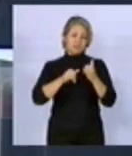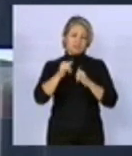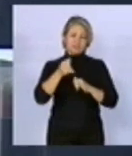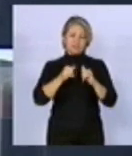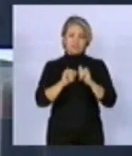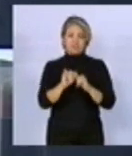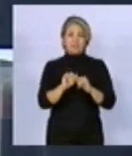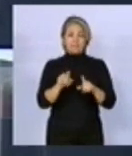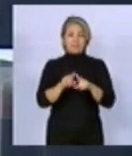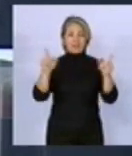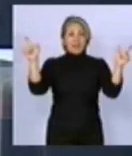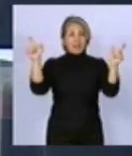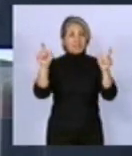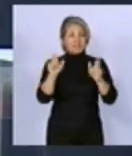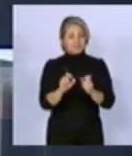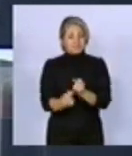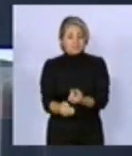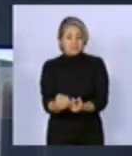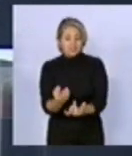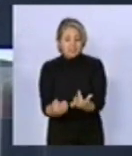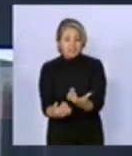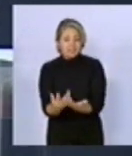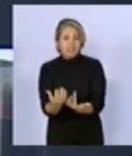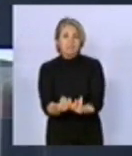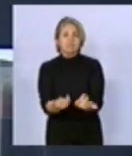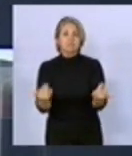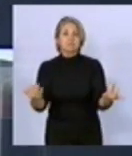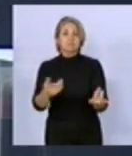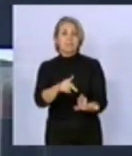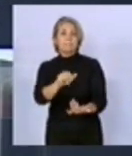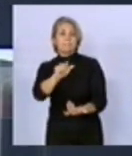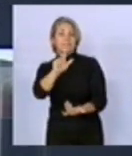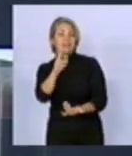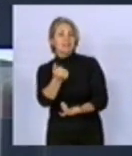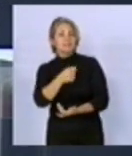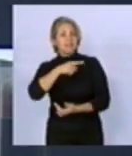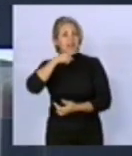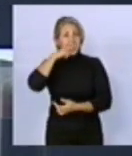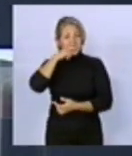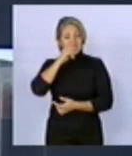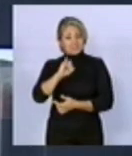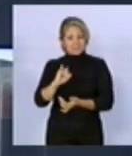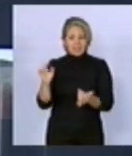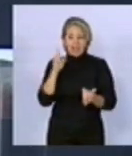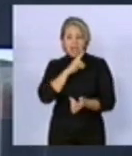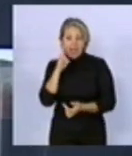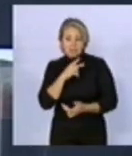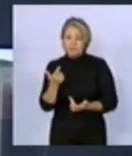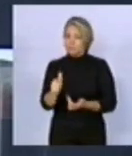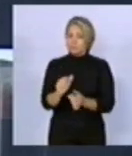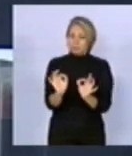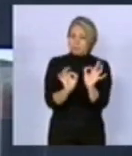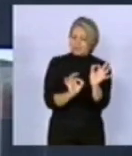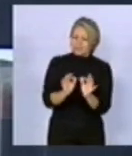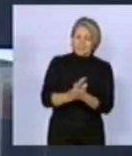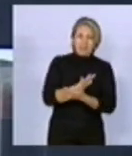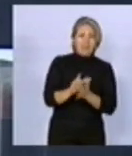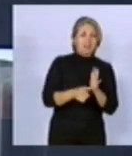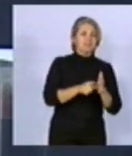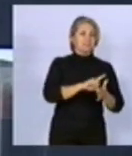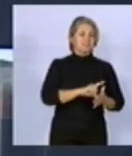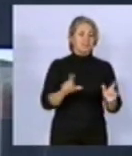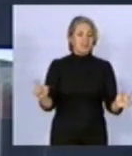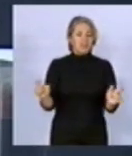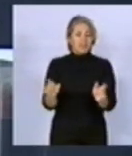eliminação da queima da palha de cana de imediato sem uma versão planejada reduzi encarece a produção de